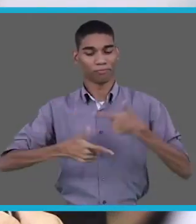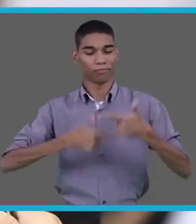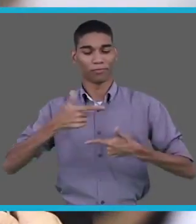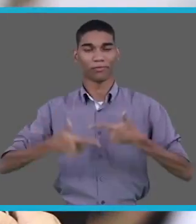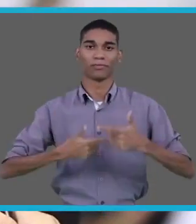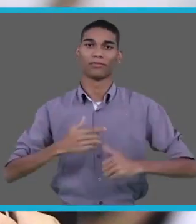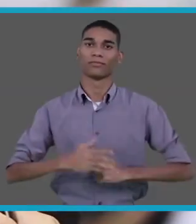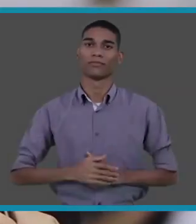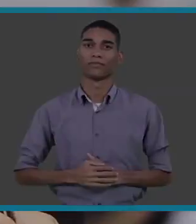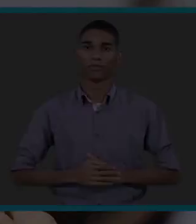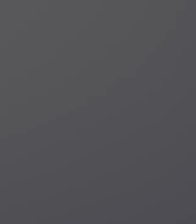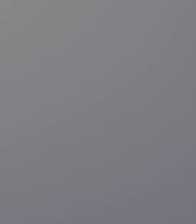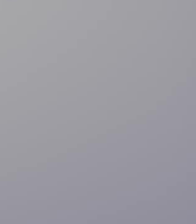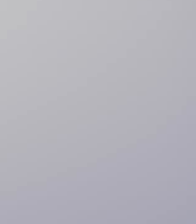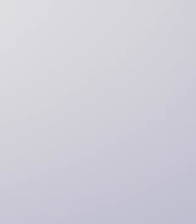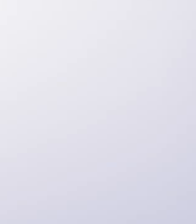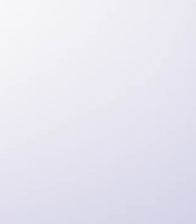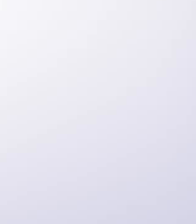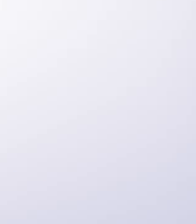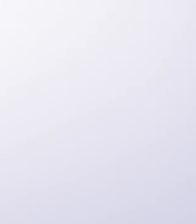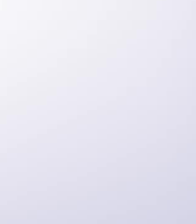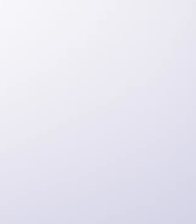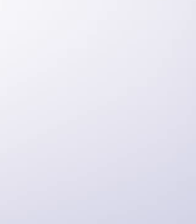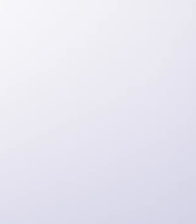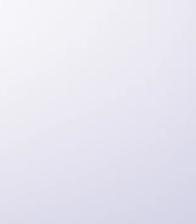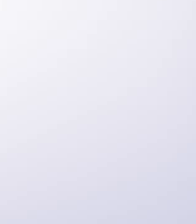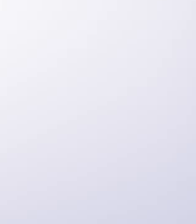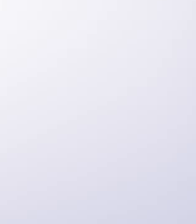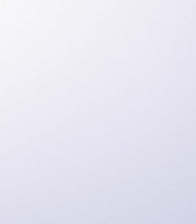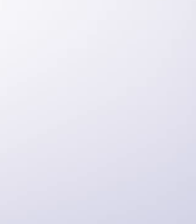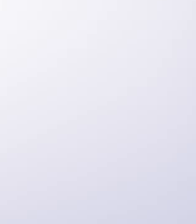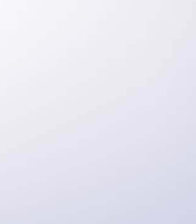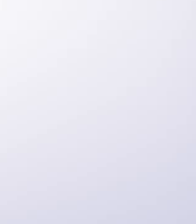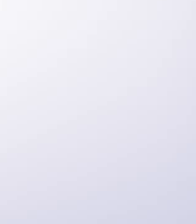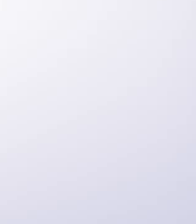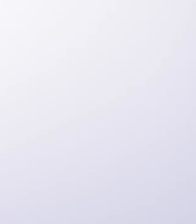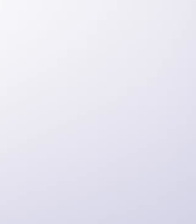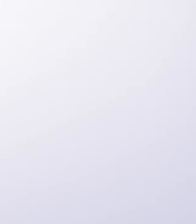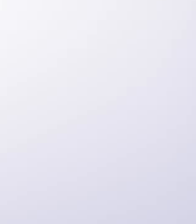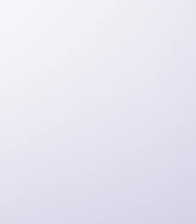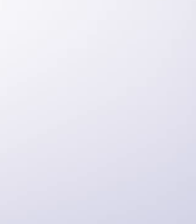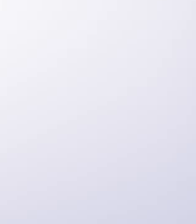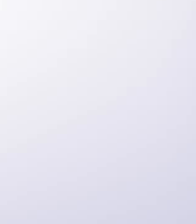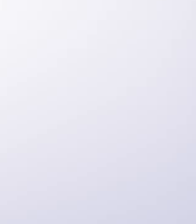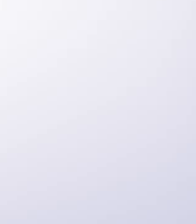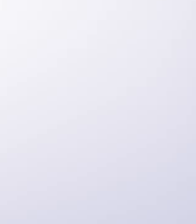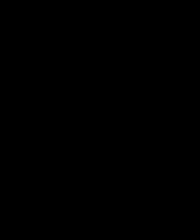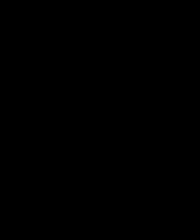maneira que ele se interesse pelo seu negócio.